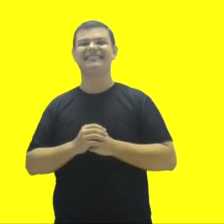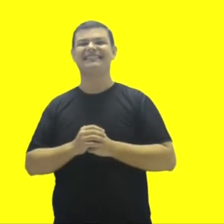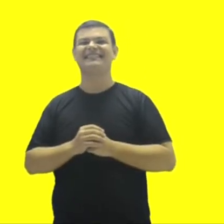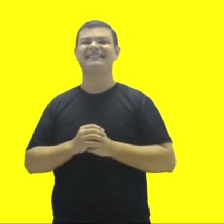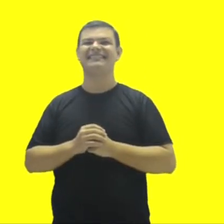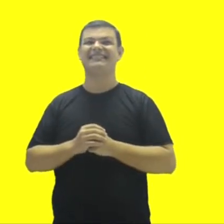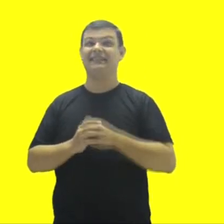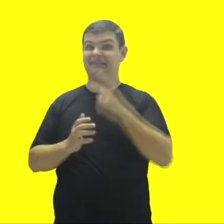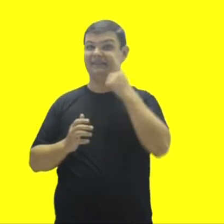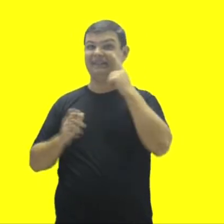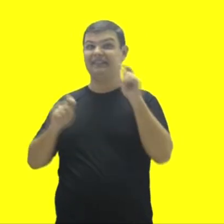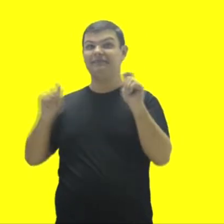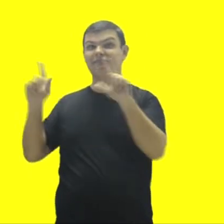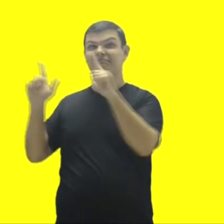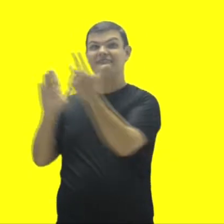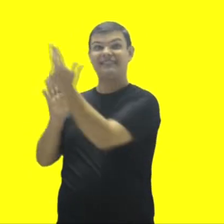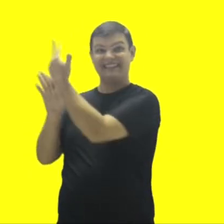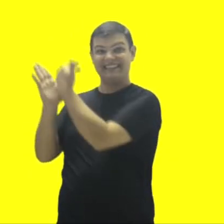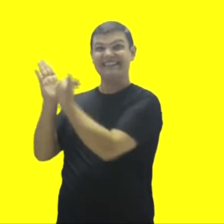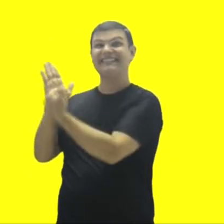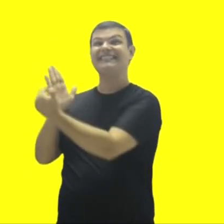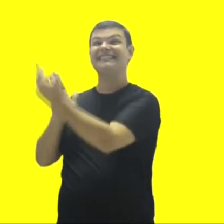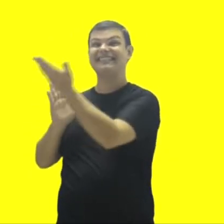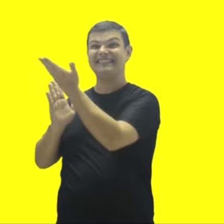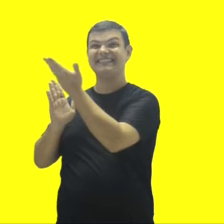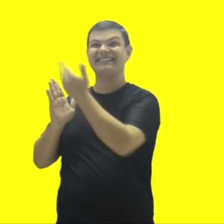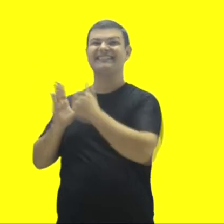hoje? Observe nas imagens.